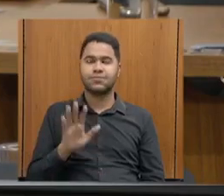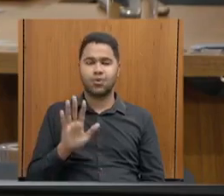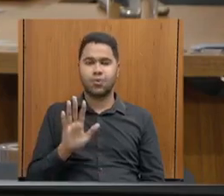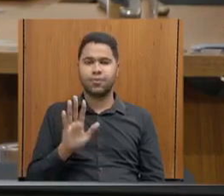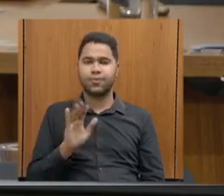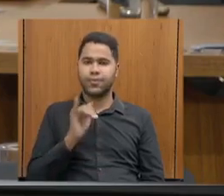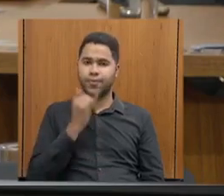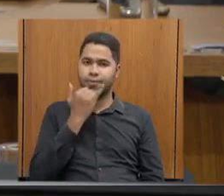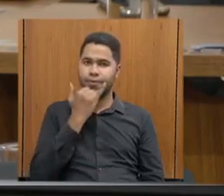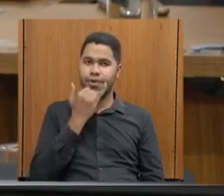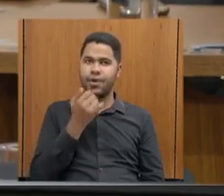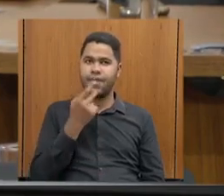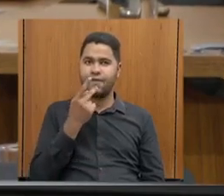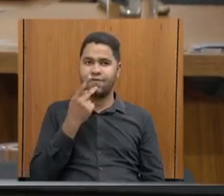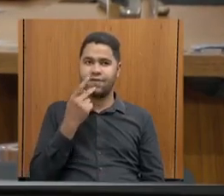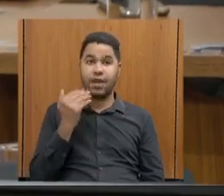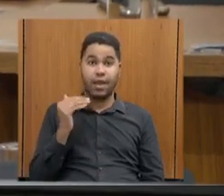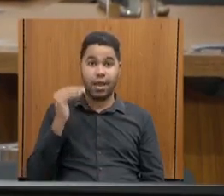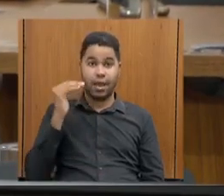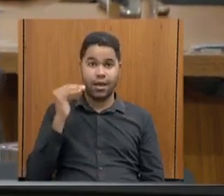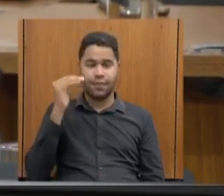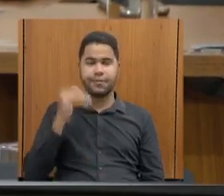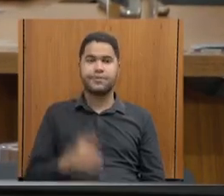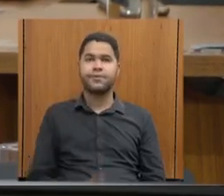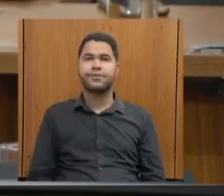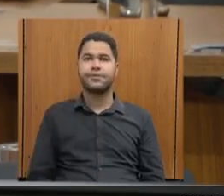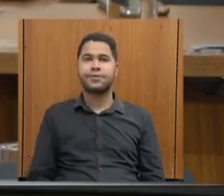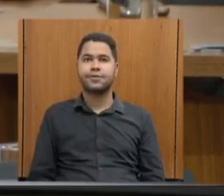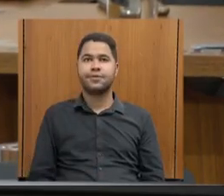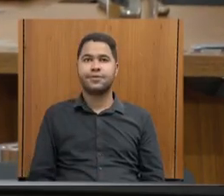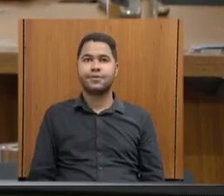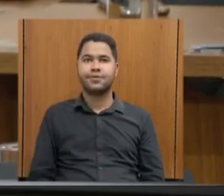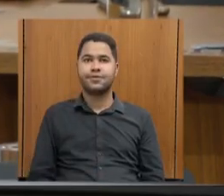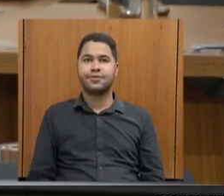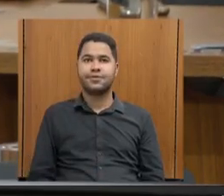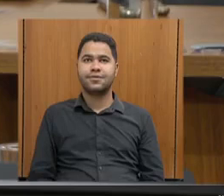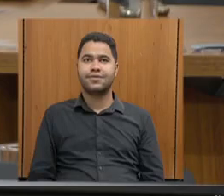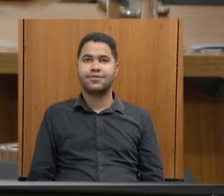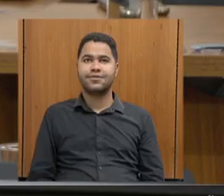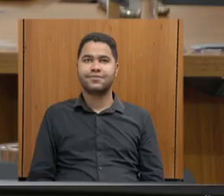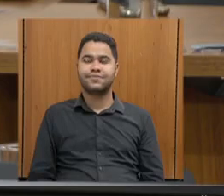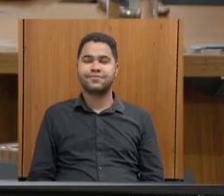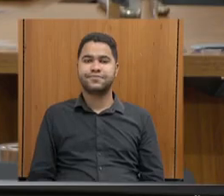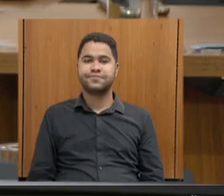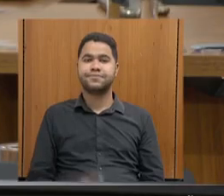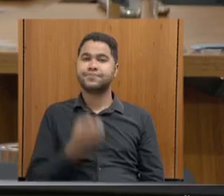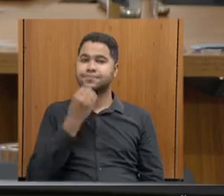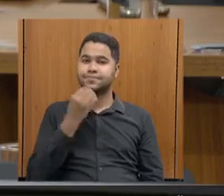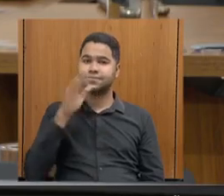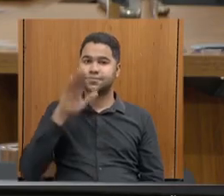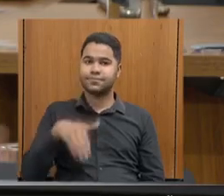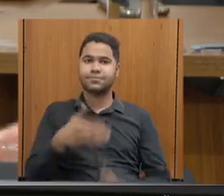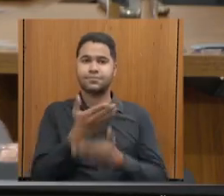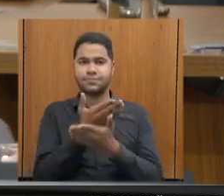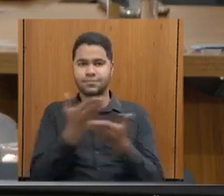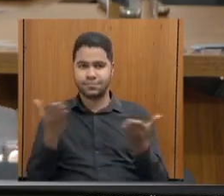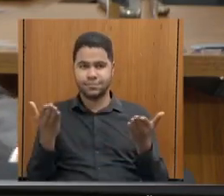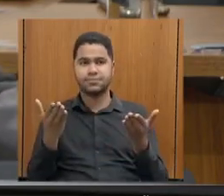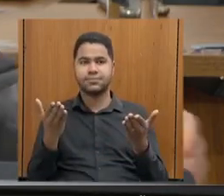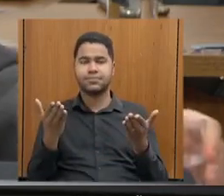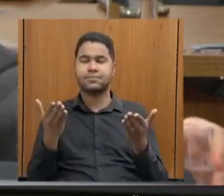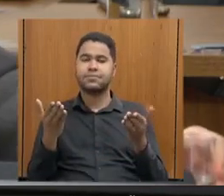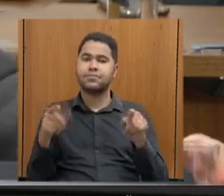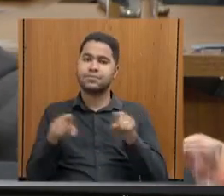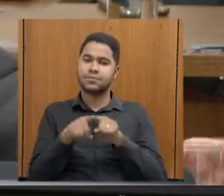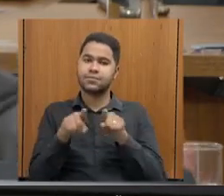que tem que falar mais alto mesmo desporto alguns centímetros de saco Boa tarde senhoras e senhores